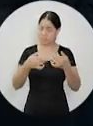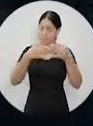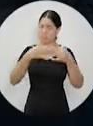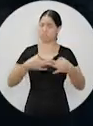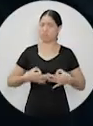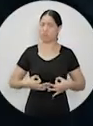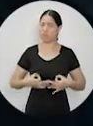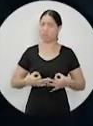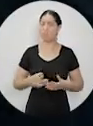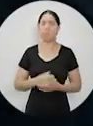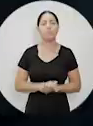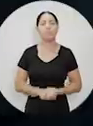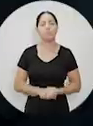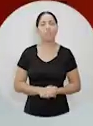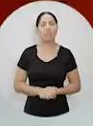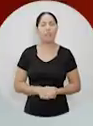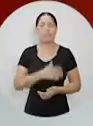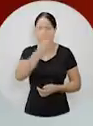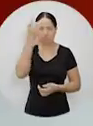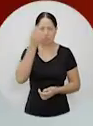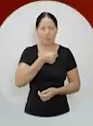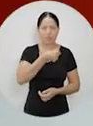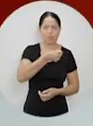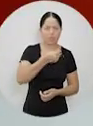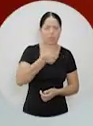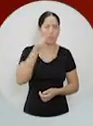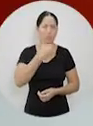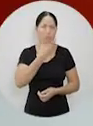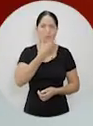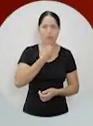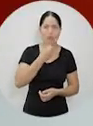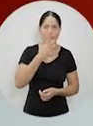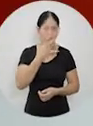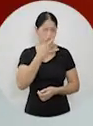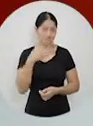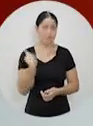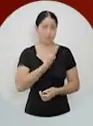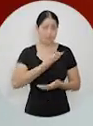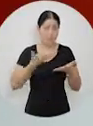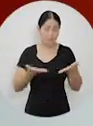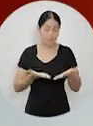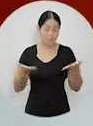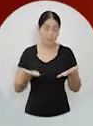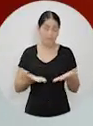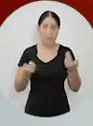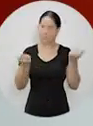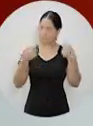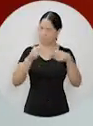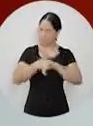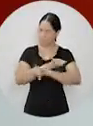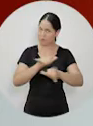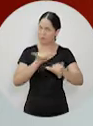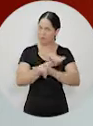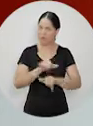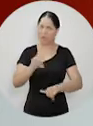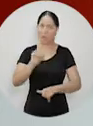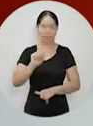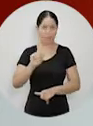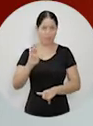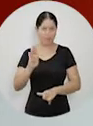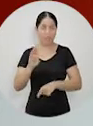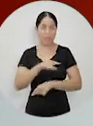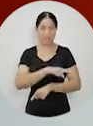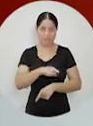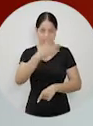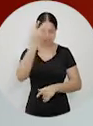possamos enfrentar esse problema em conjunto. E para o jornalista, a jornalista que estão assistindo a gente, podemos falar que na OAB,